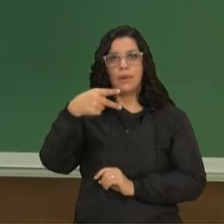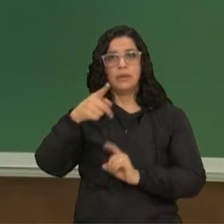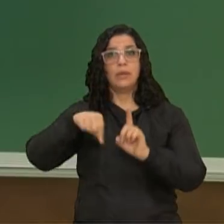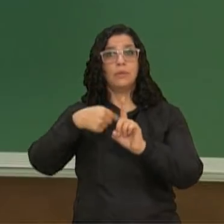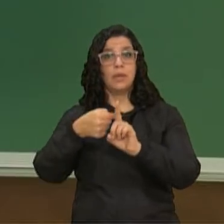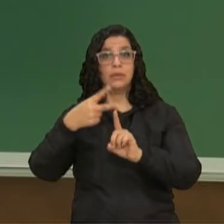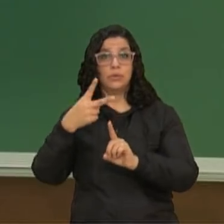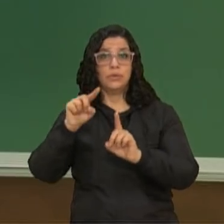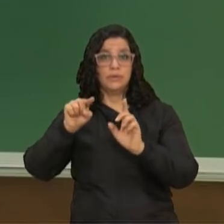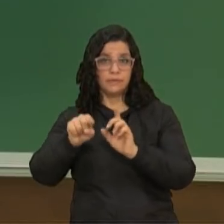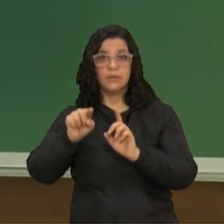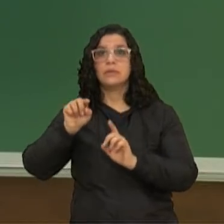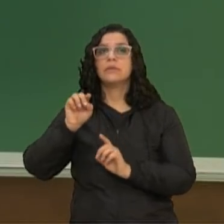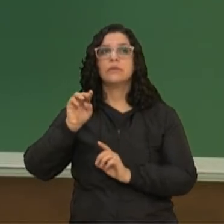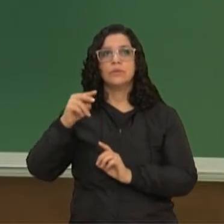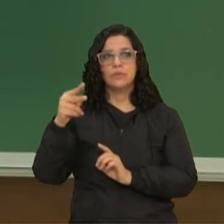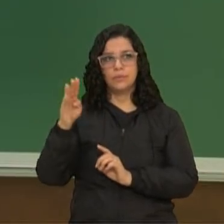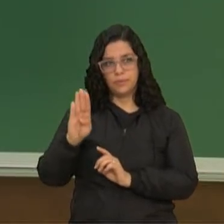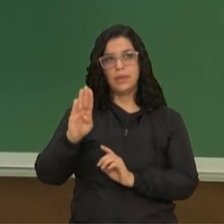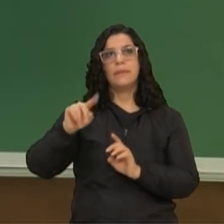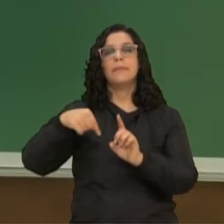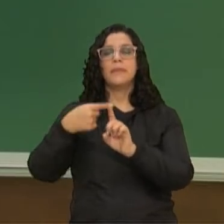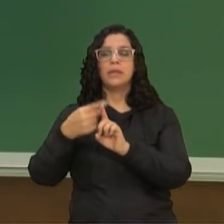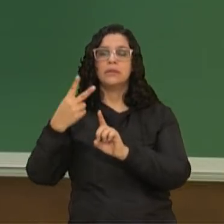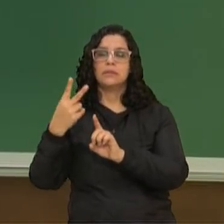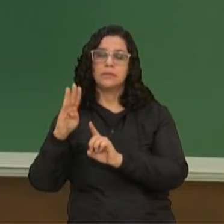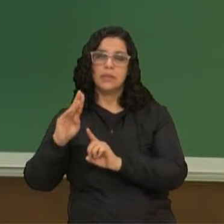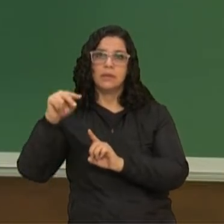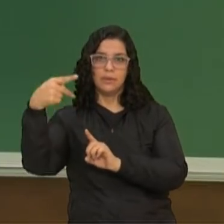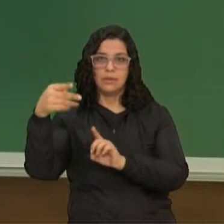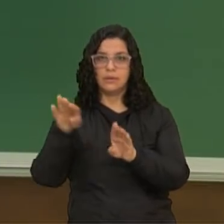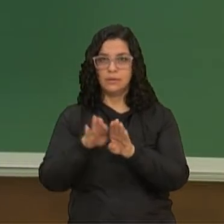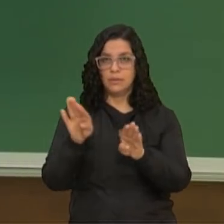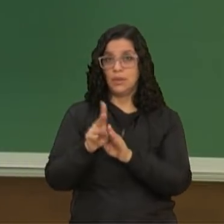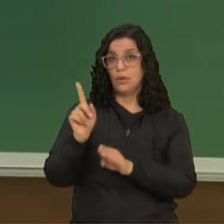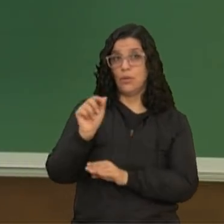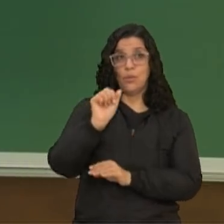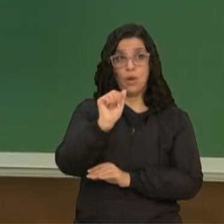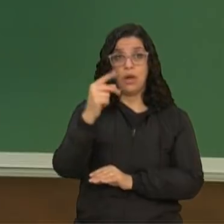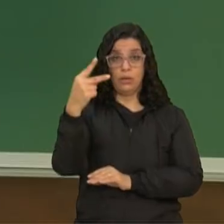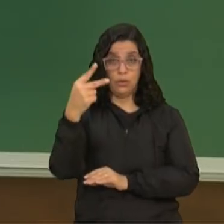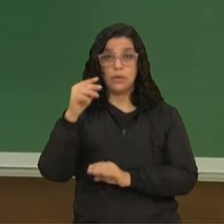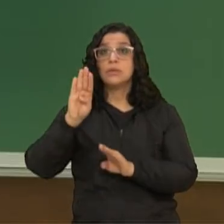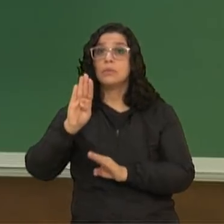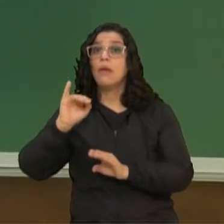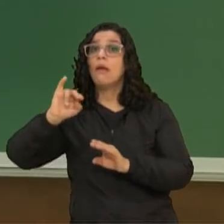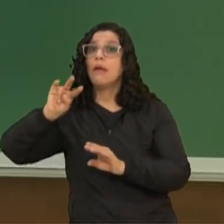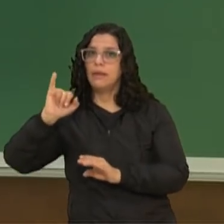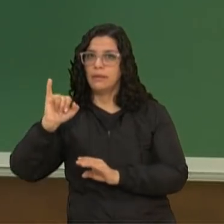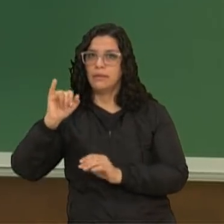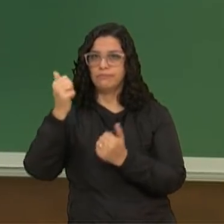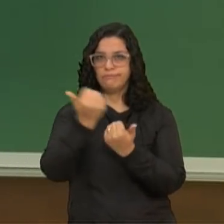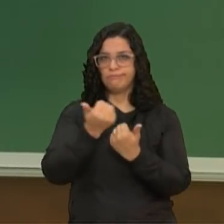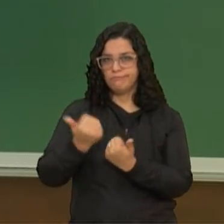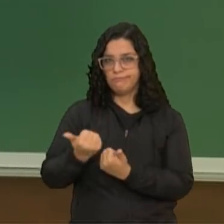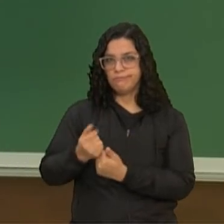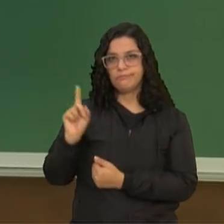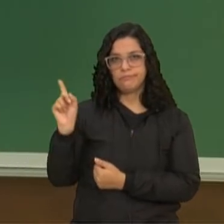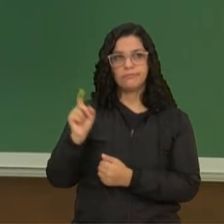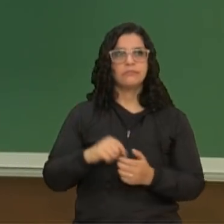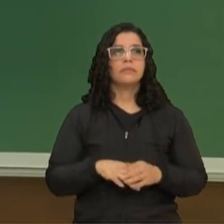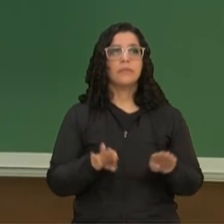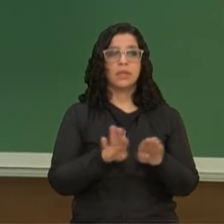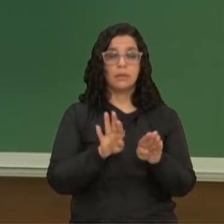vezes o primeiro pelo segundo, mais o quadrado do segundo. O a é 2, o b é i. Fazendo a